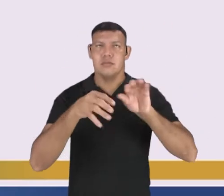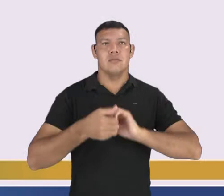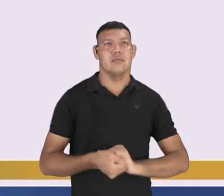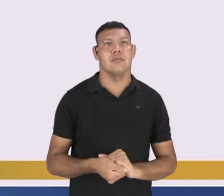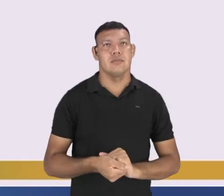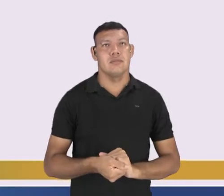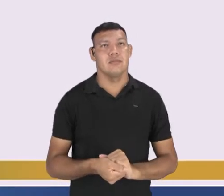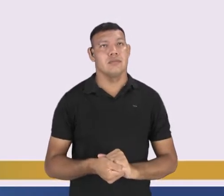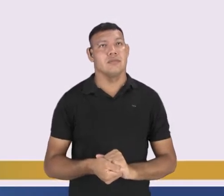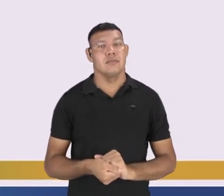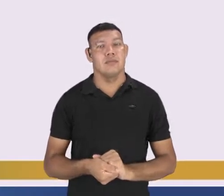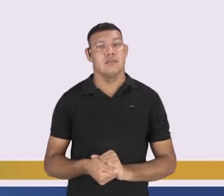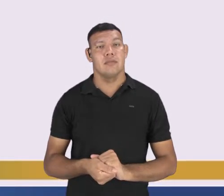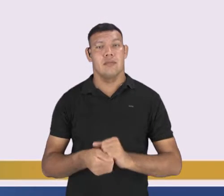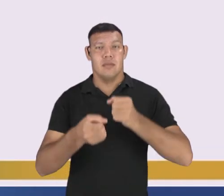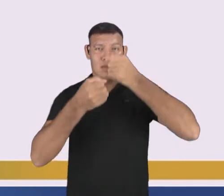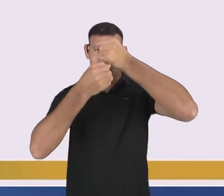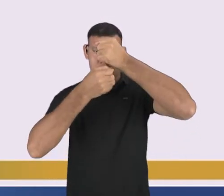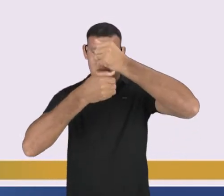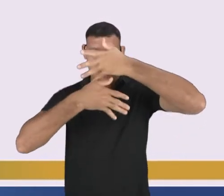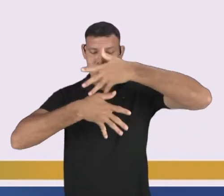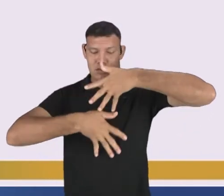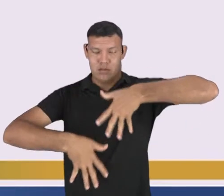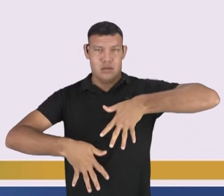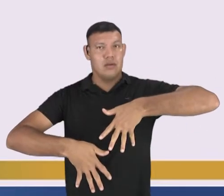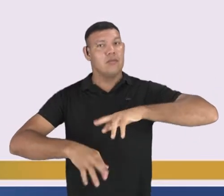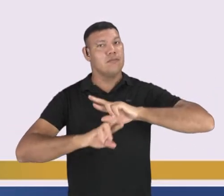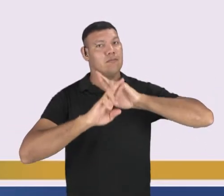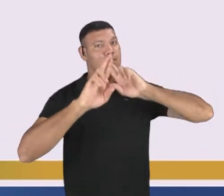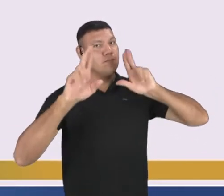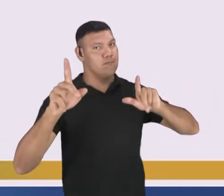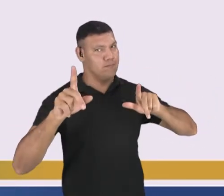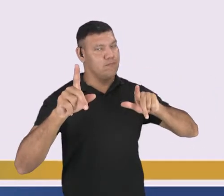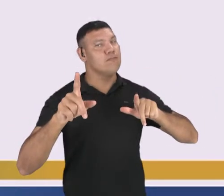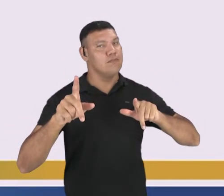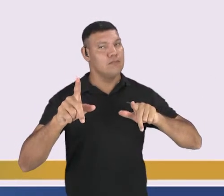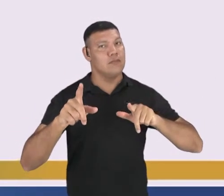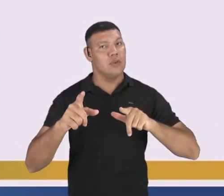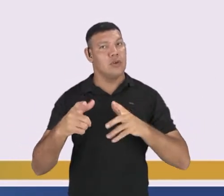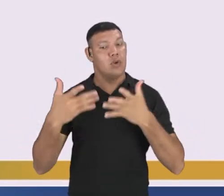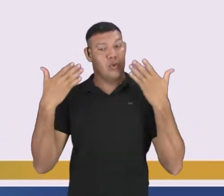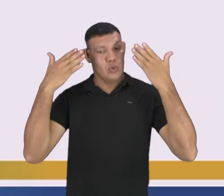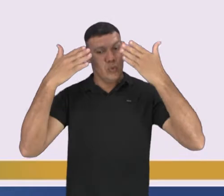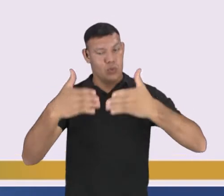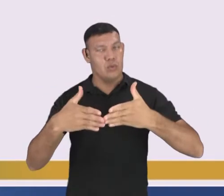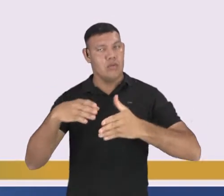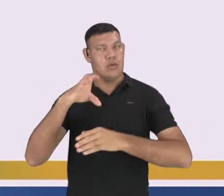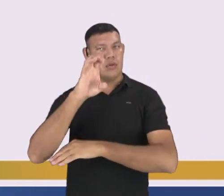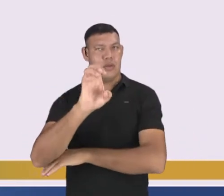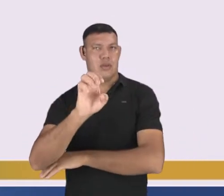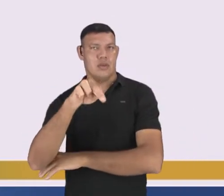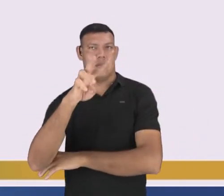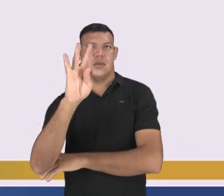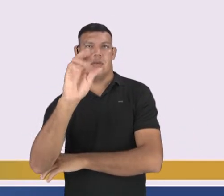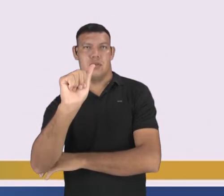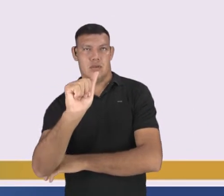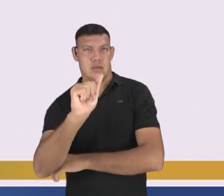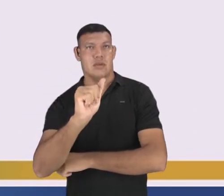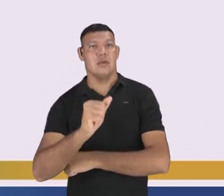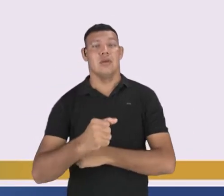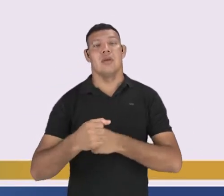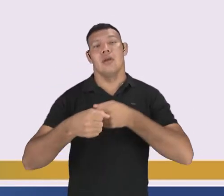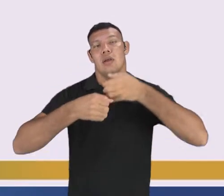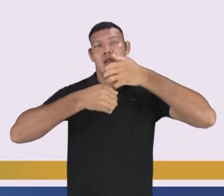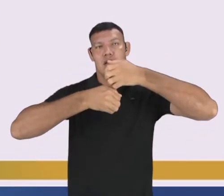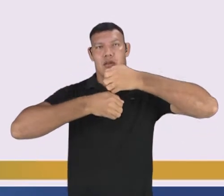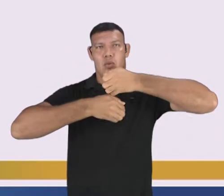O sistema nervoso periférico ele já é diferente do sistema nervoso central. Ele é formado por nervos que se originam no encéfalo